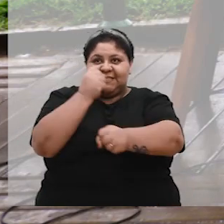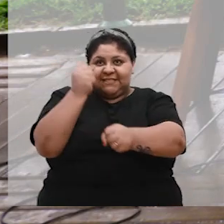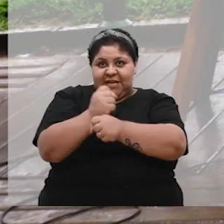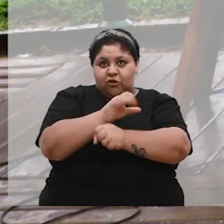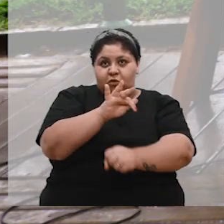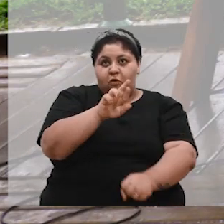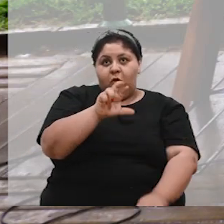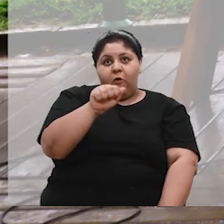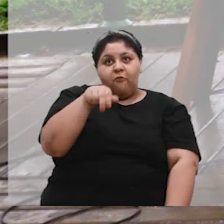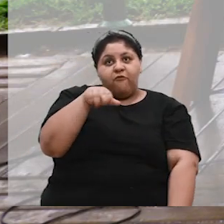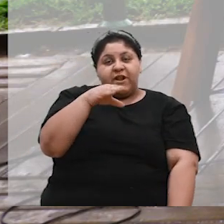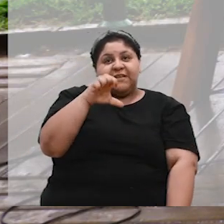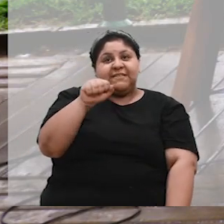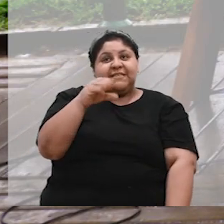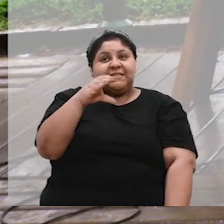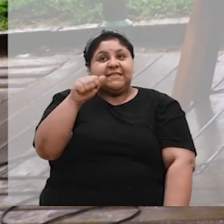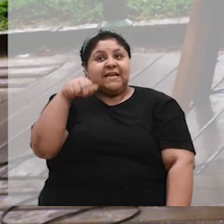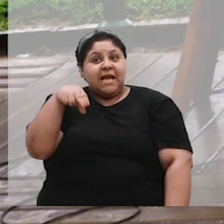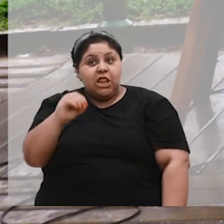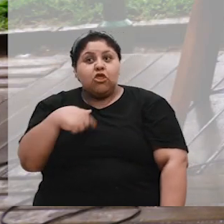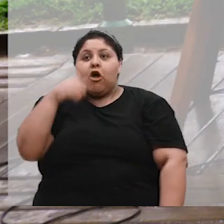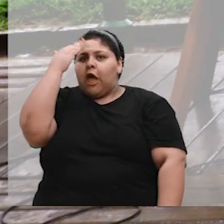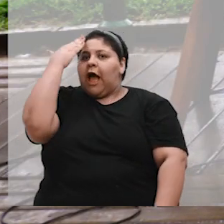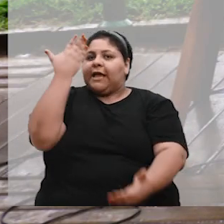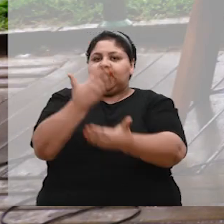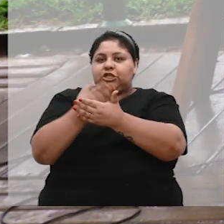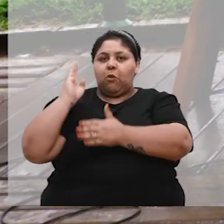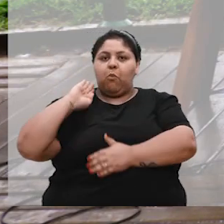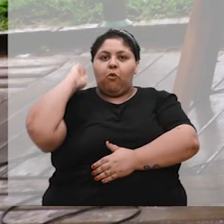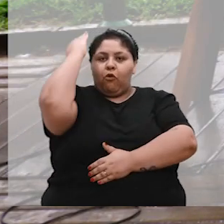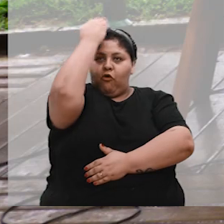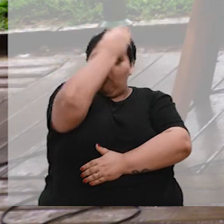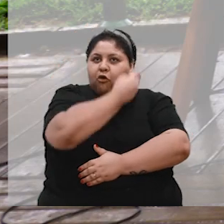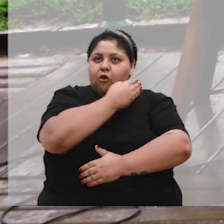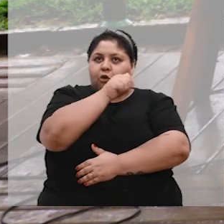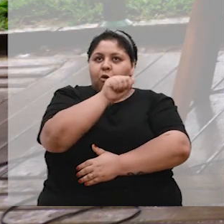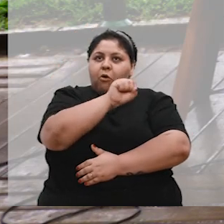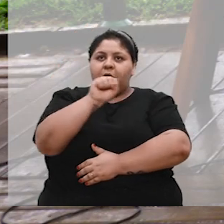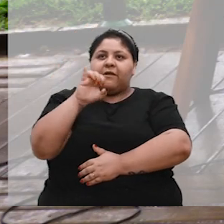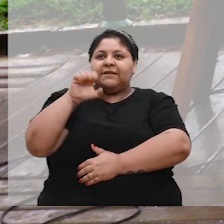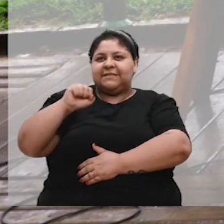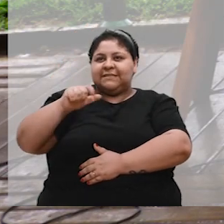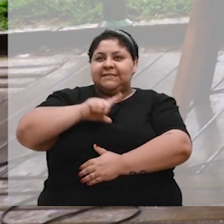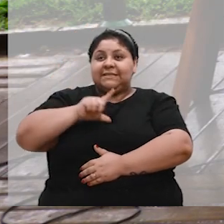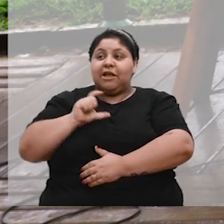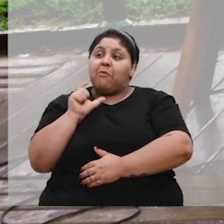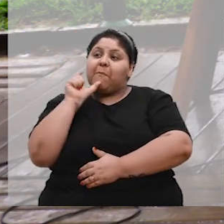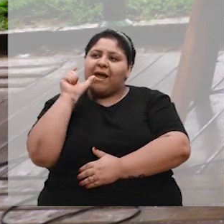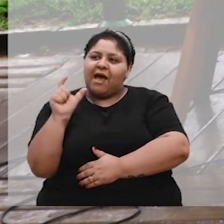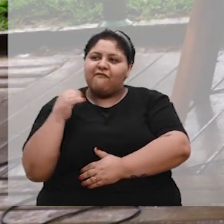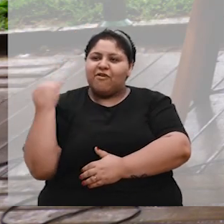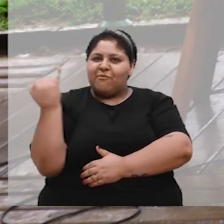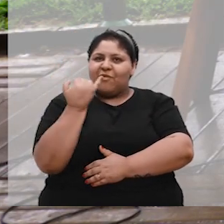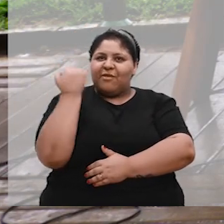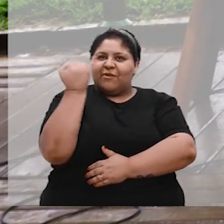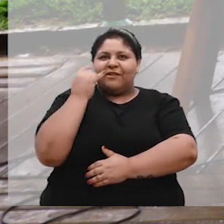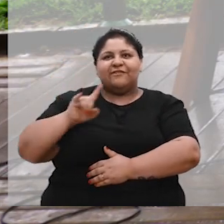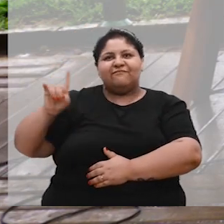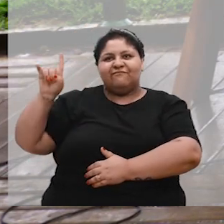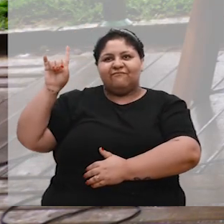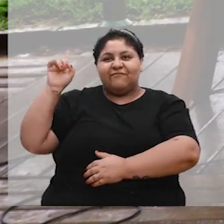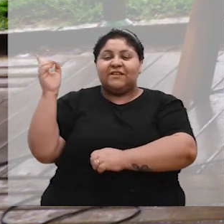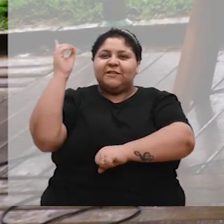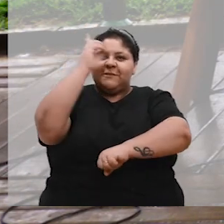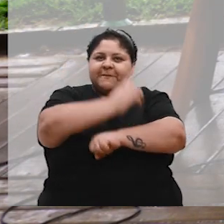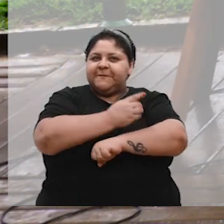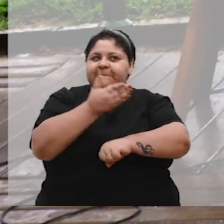por acreditar que São Francisco tem uma palavra muito importante para os nossos dias em tempo